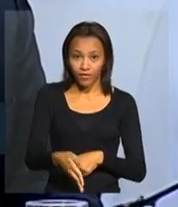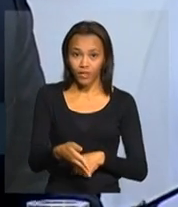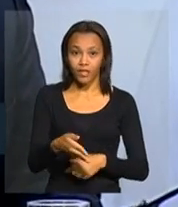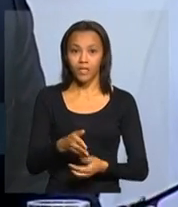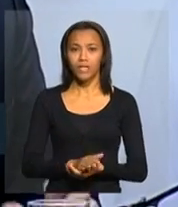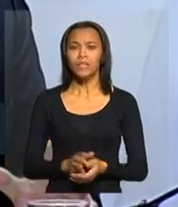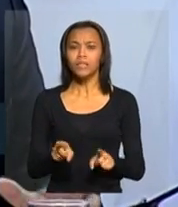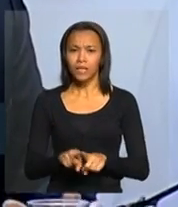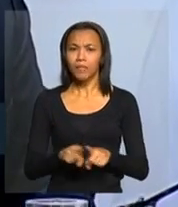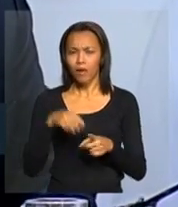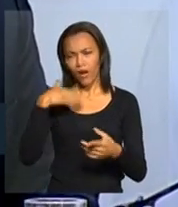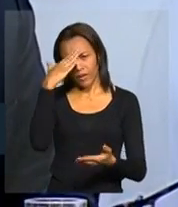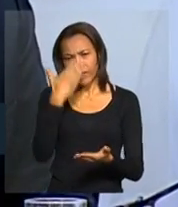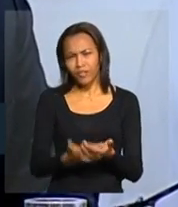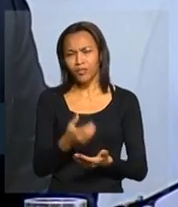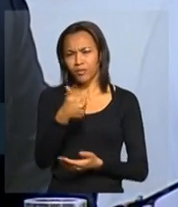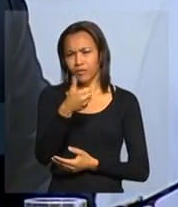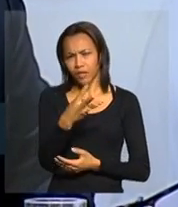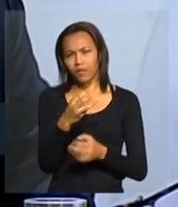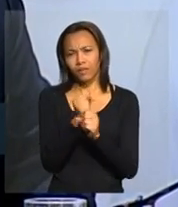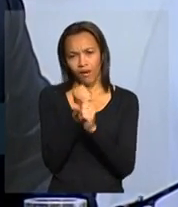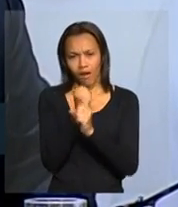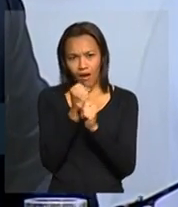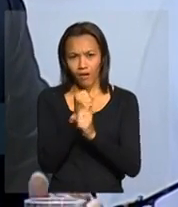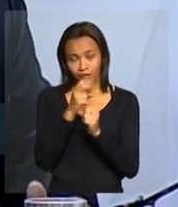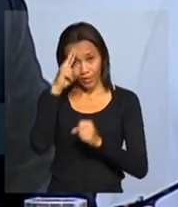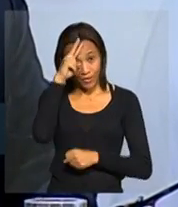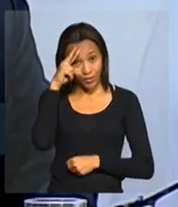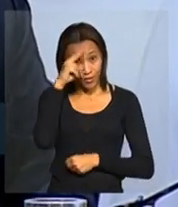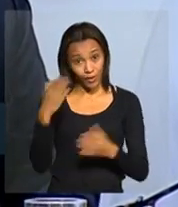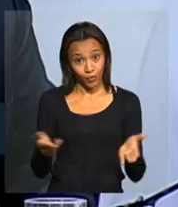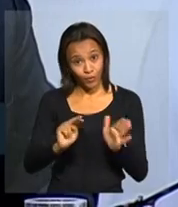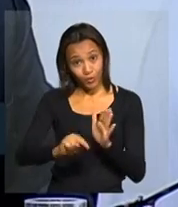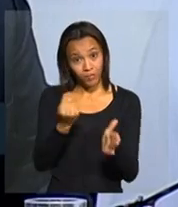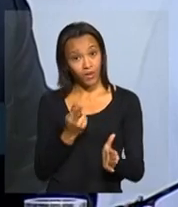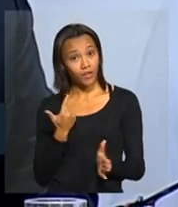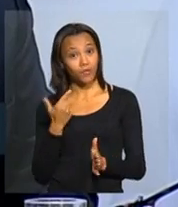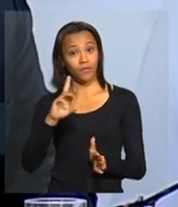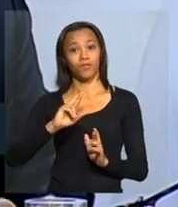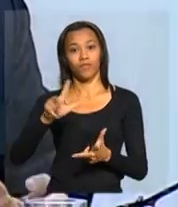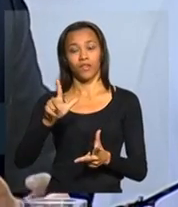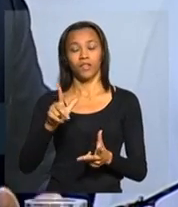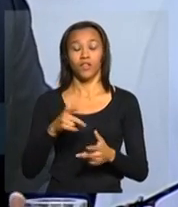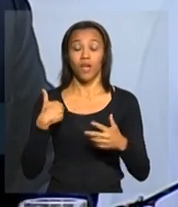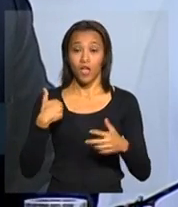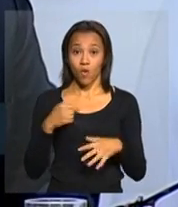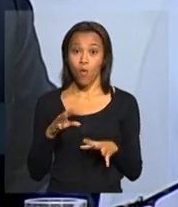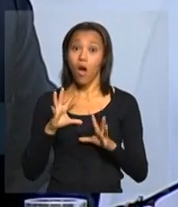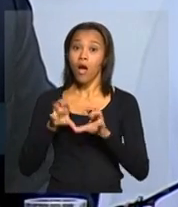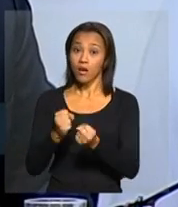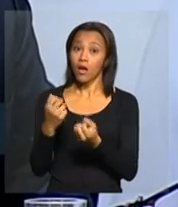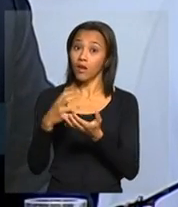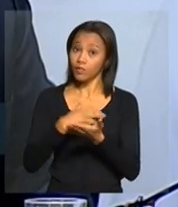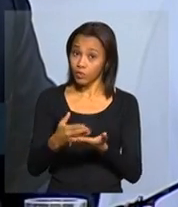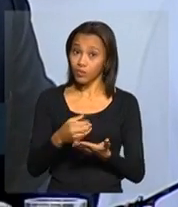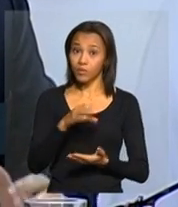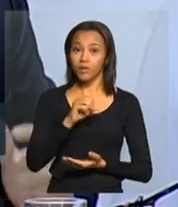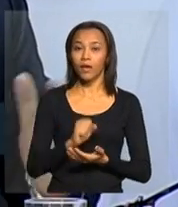Eu acredito que há 13 anos a história do transplante é outra. Eu fui assumir o